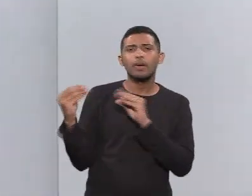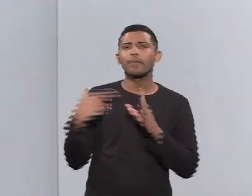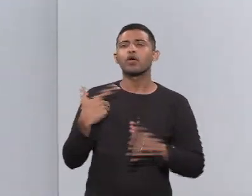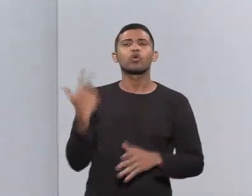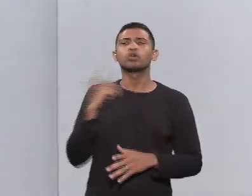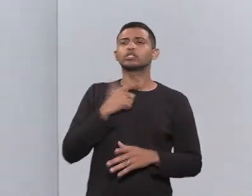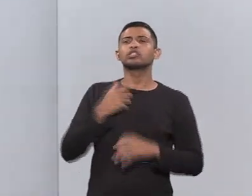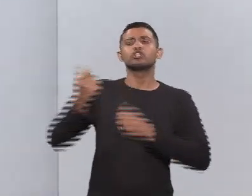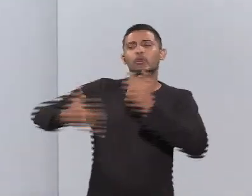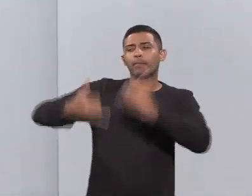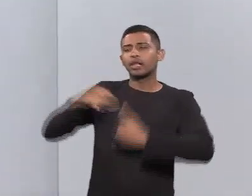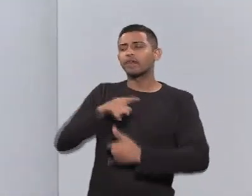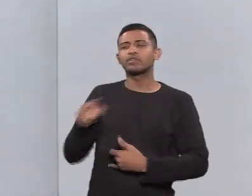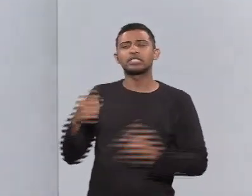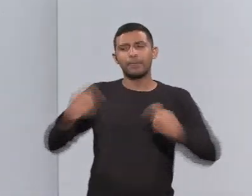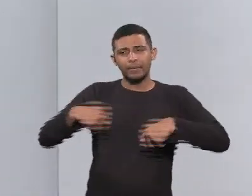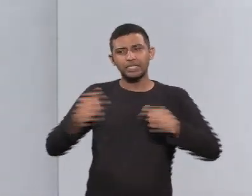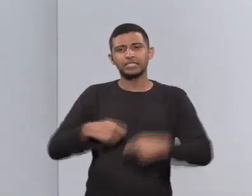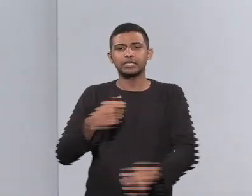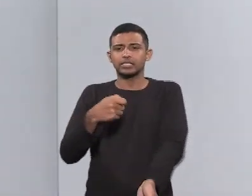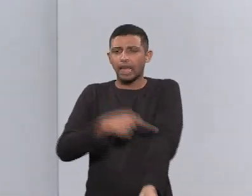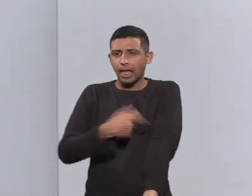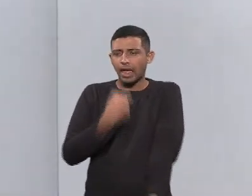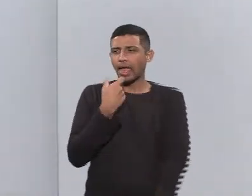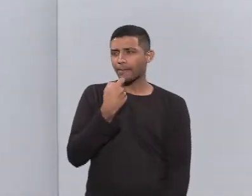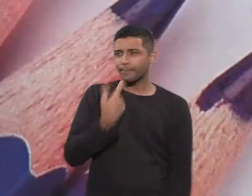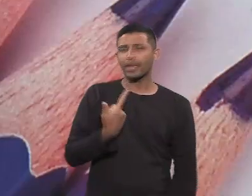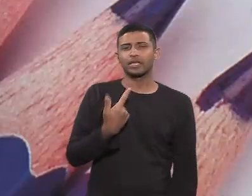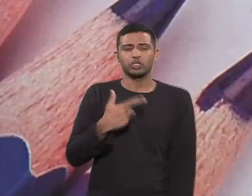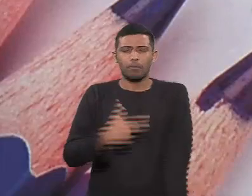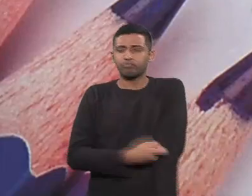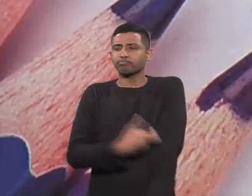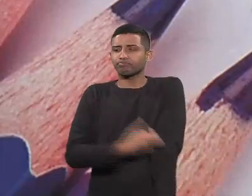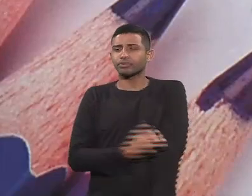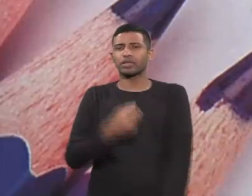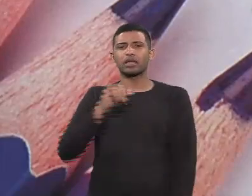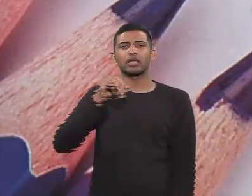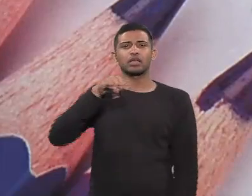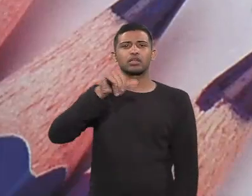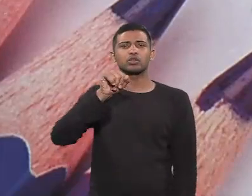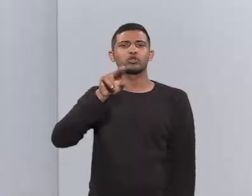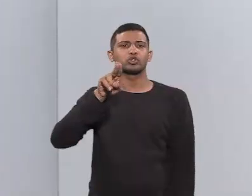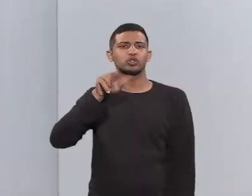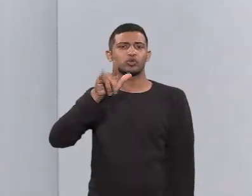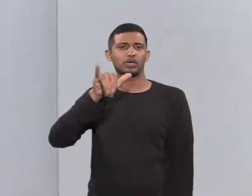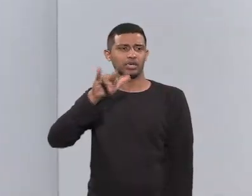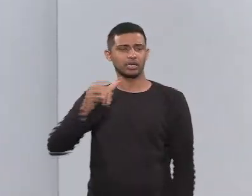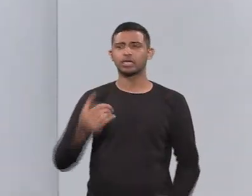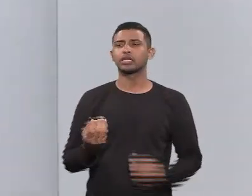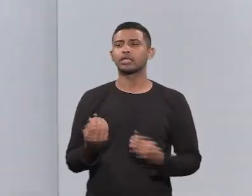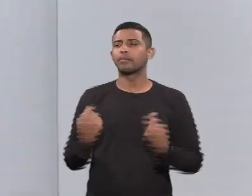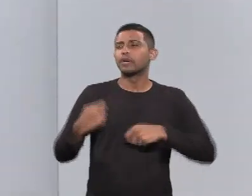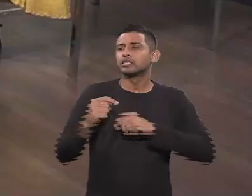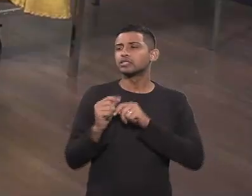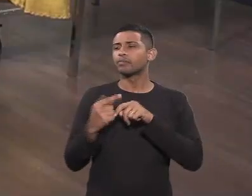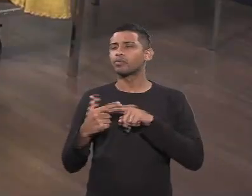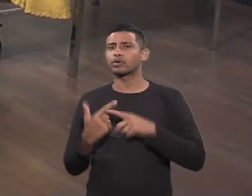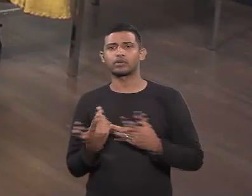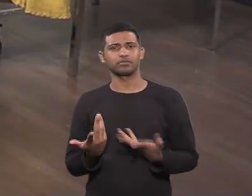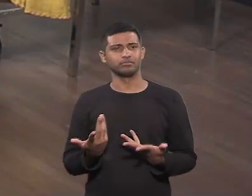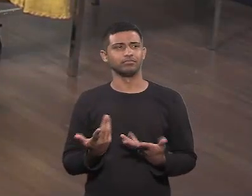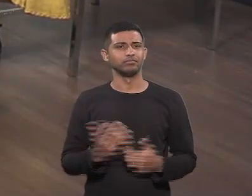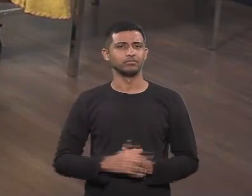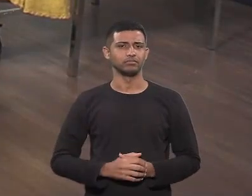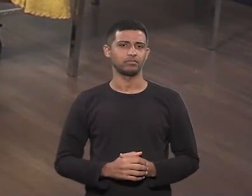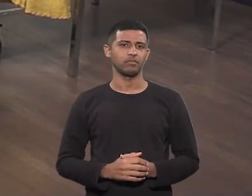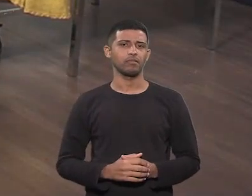Sofia por que ela precisa tomar insulina. Porque tem a espetadinha. Tem a espetadinha. Isso Como é que você faz parte do tratamento. No livro, para